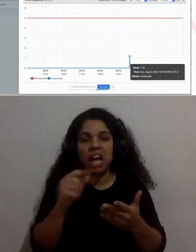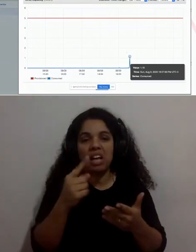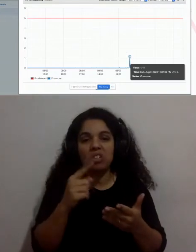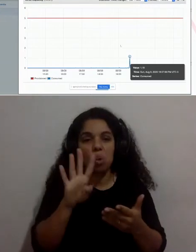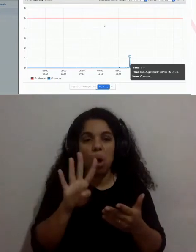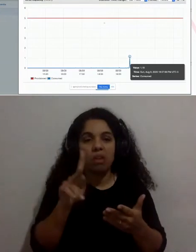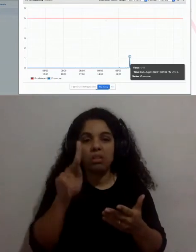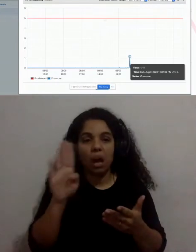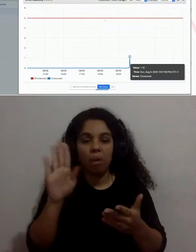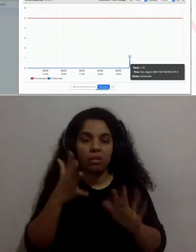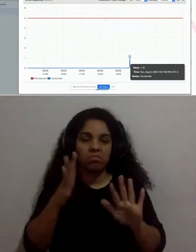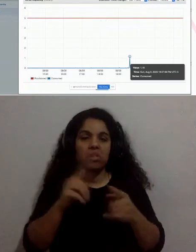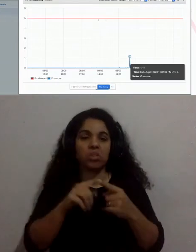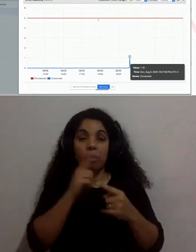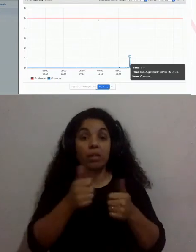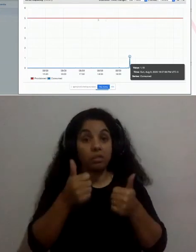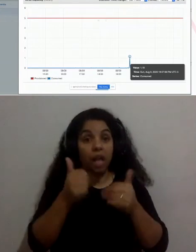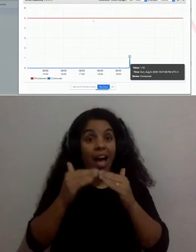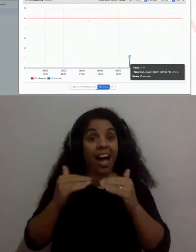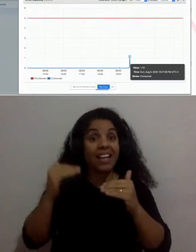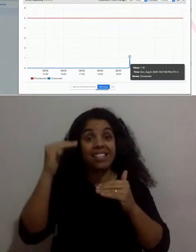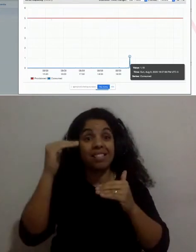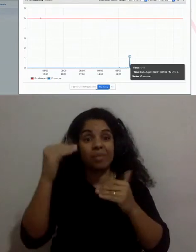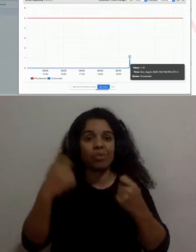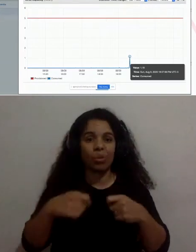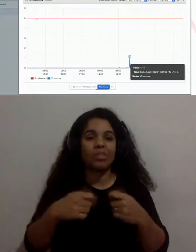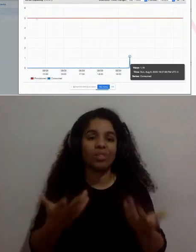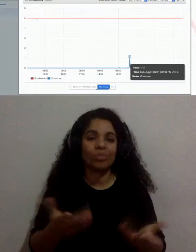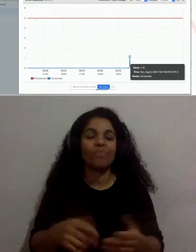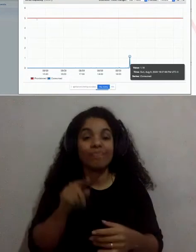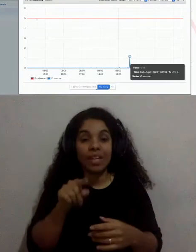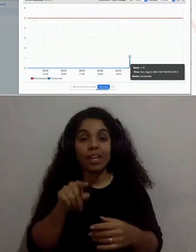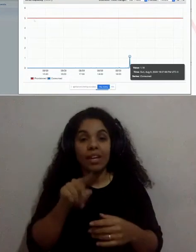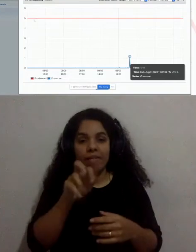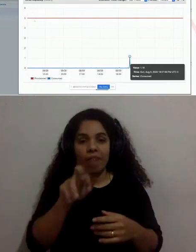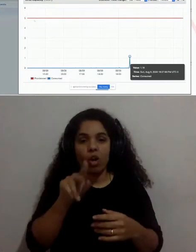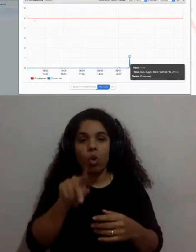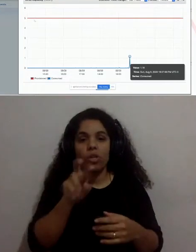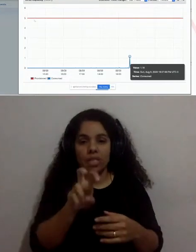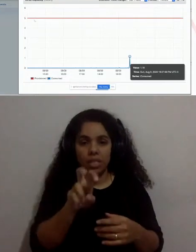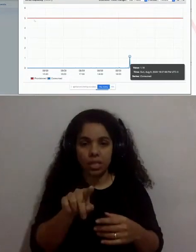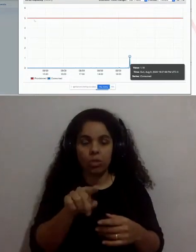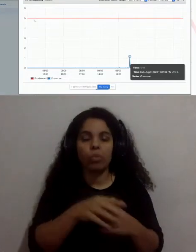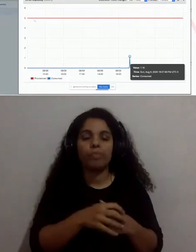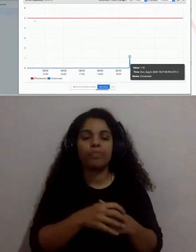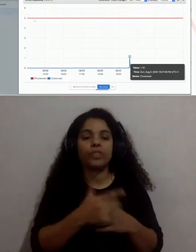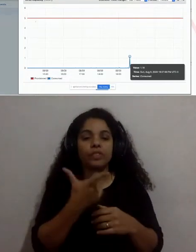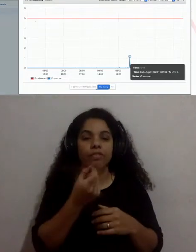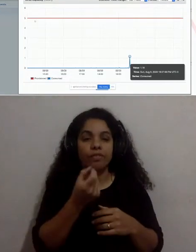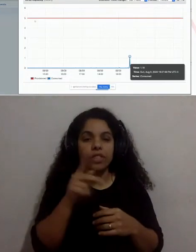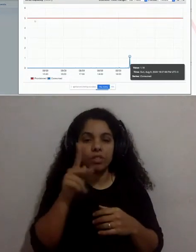mais ou menos, e tá bem acima do que eu preciso. Esse valor aqui de 5, ou seja, 20